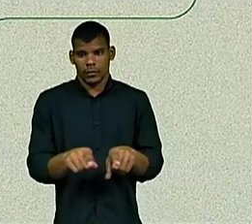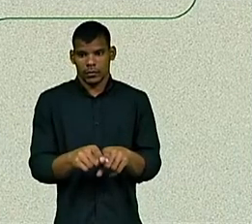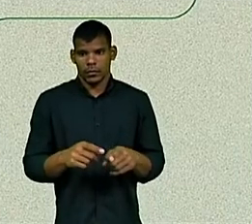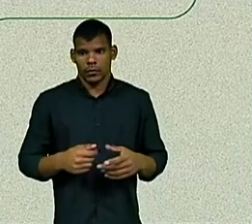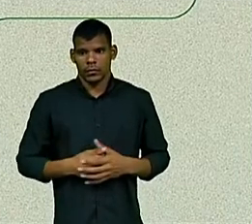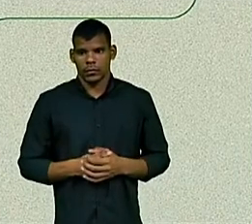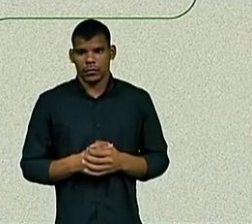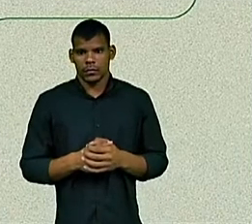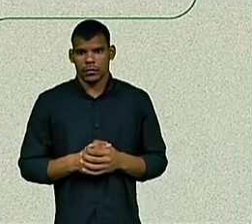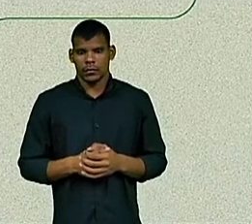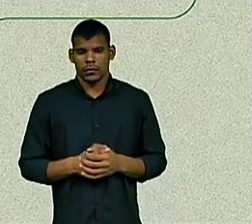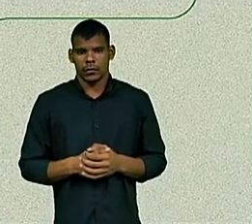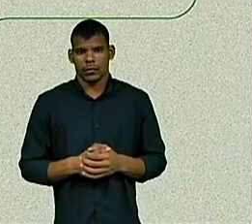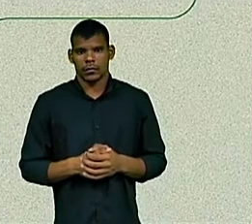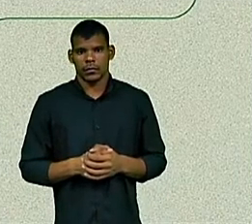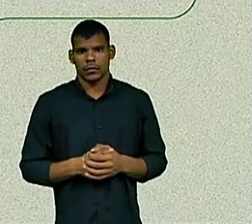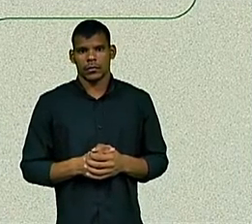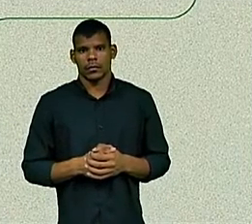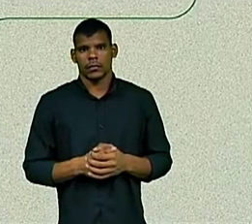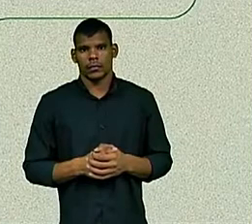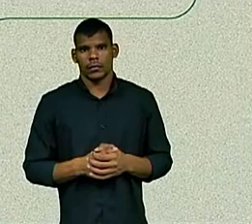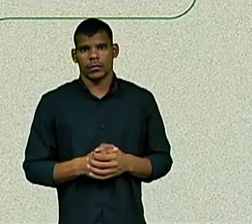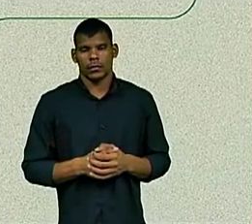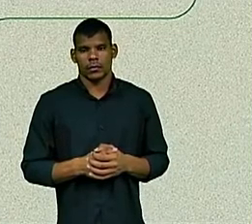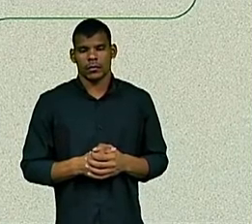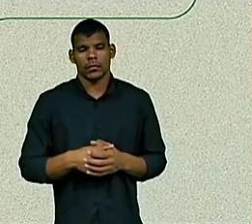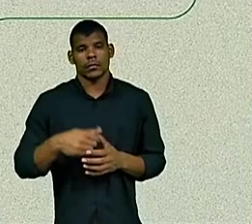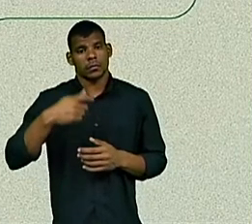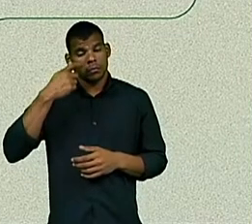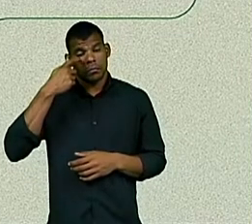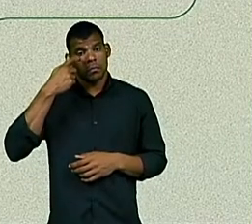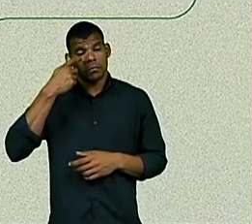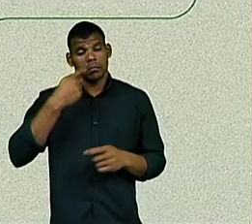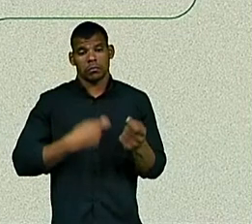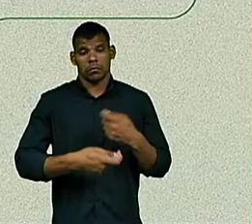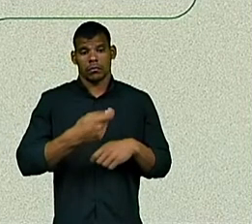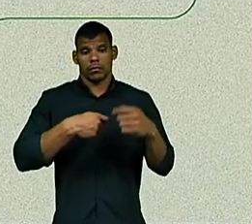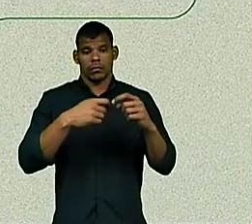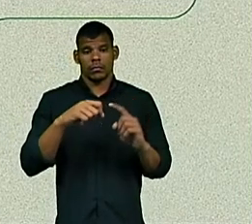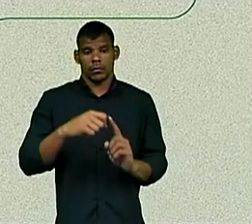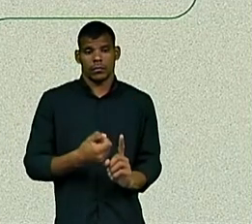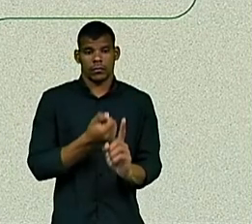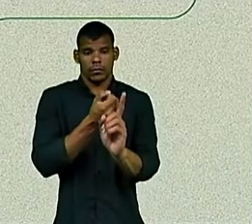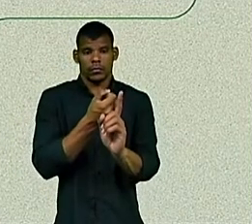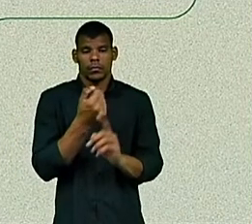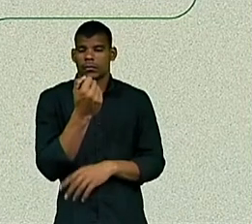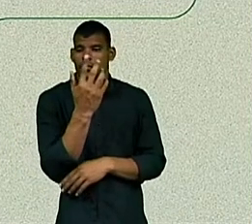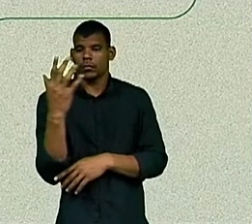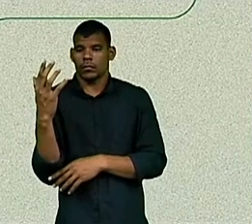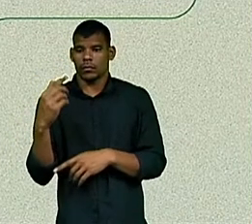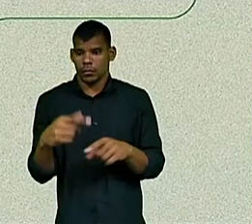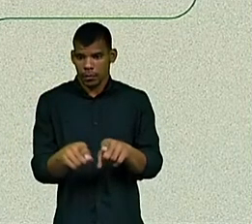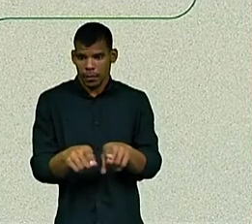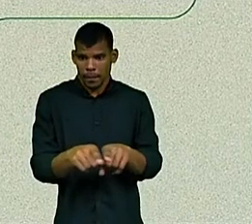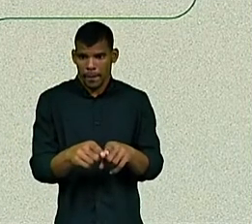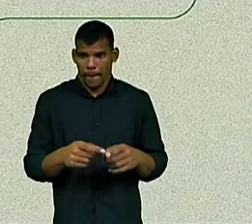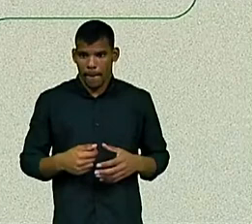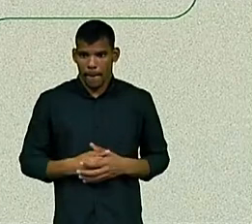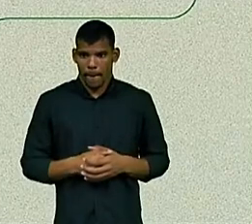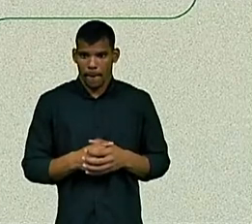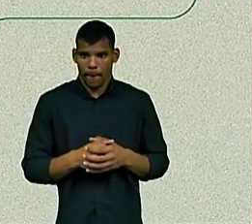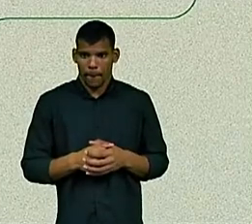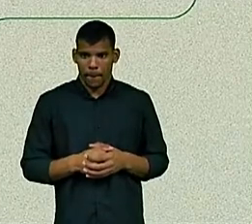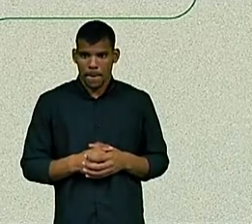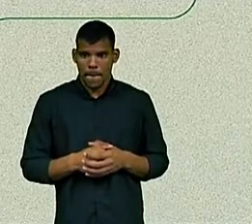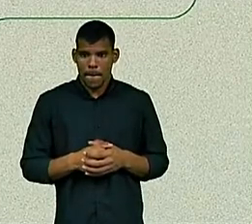são portanto observadas as consequências econômicas sociais e ambientais era tão bons de ter tempo para